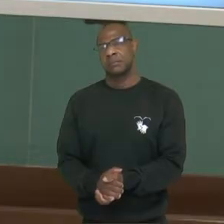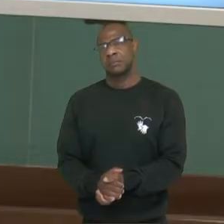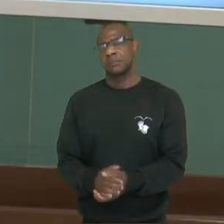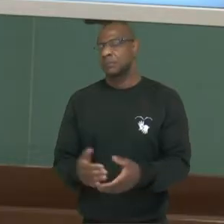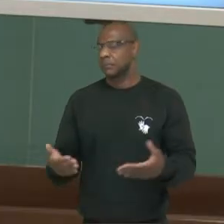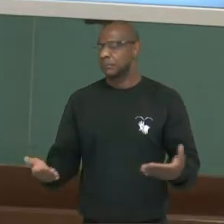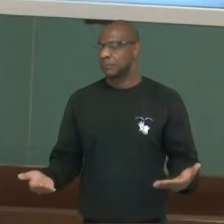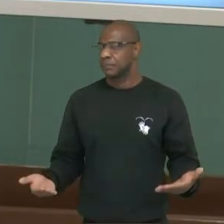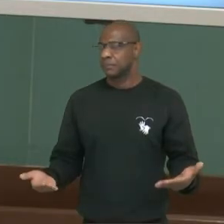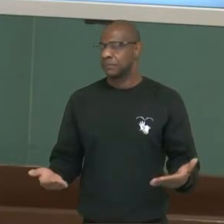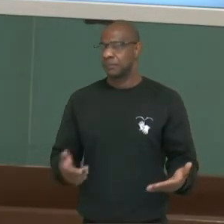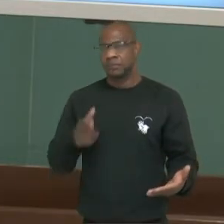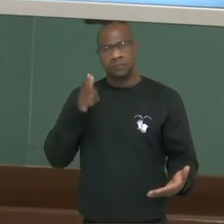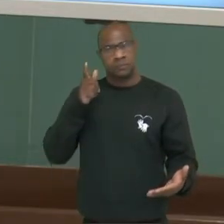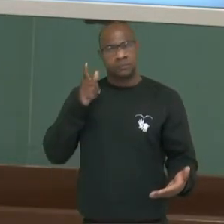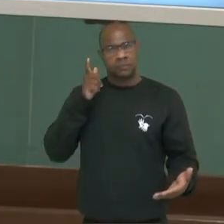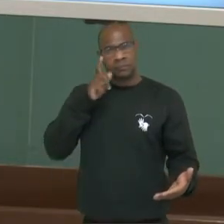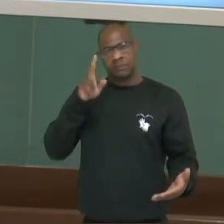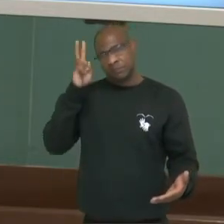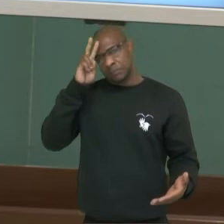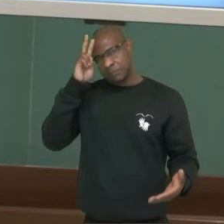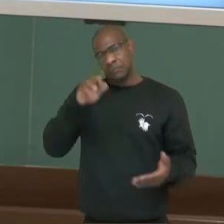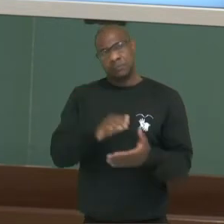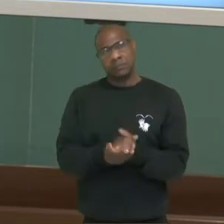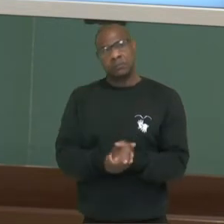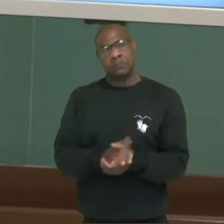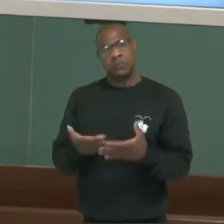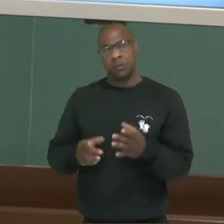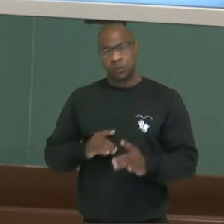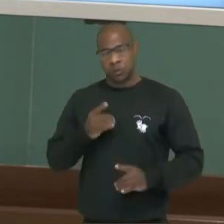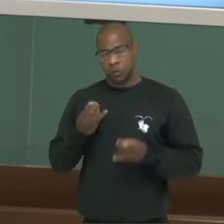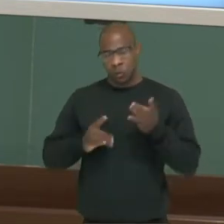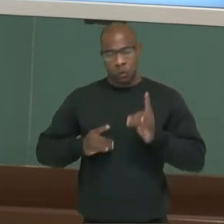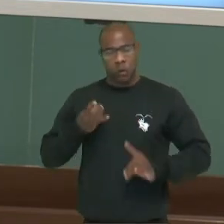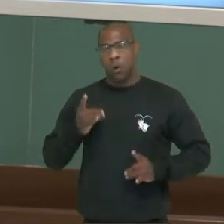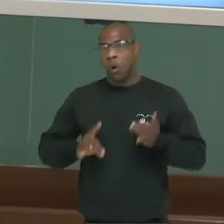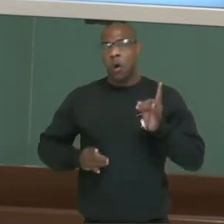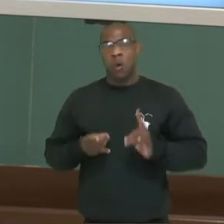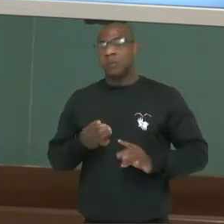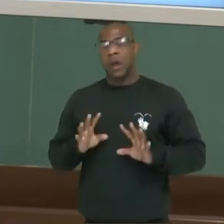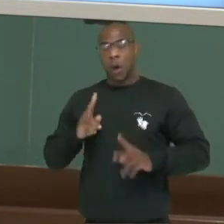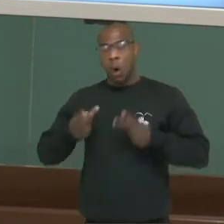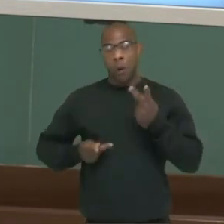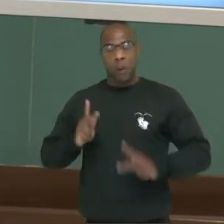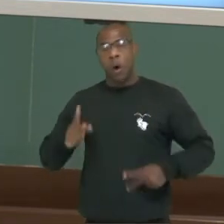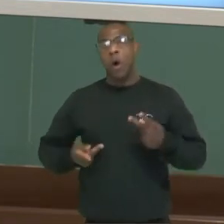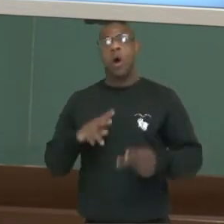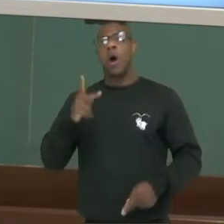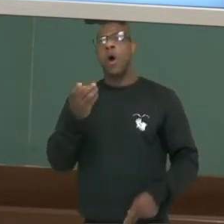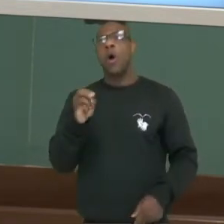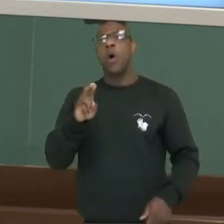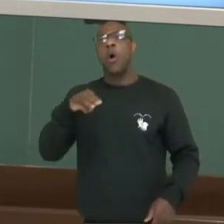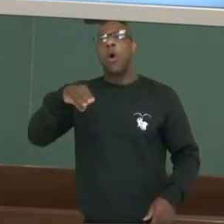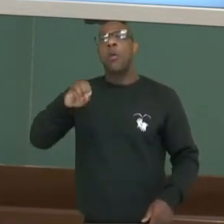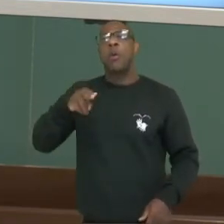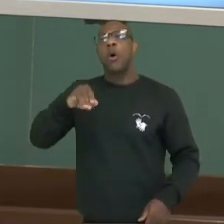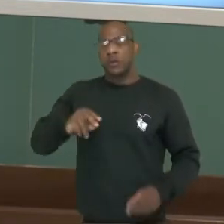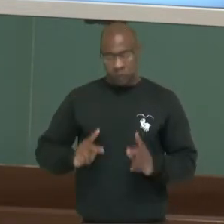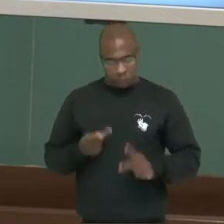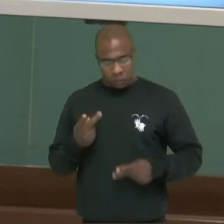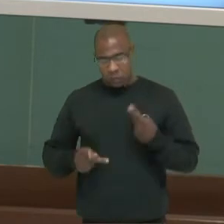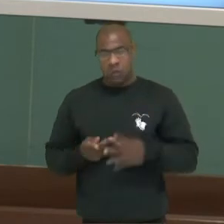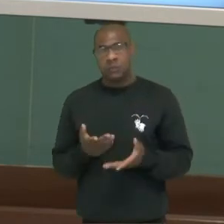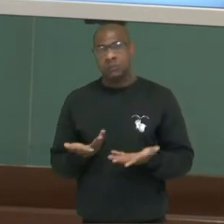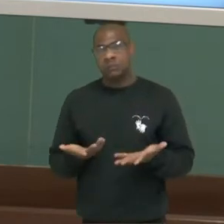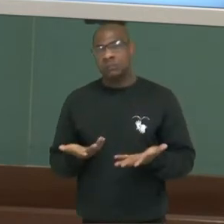E aí, conseguiu lembrar quais são os hormônios, de onde eles vêm? Então, vamos relembrar. Olha, vamos ver se vocês